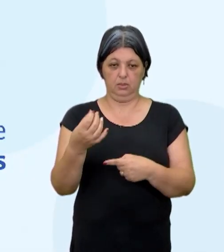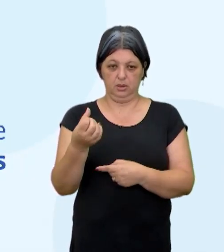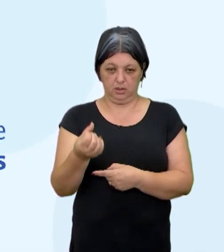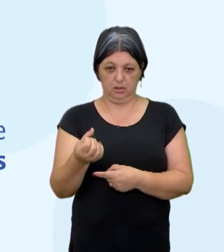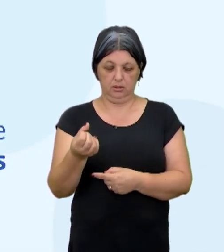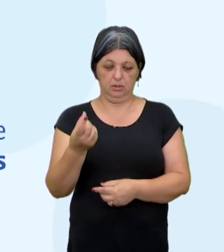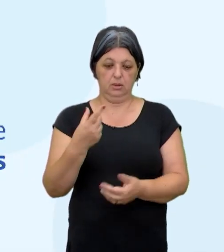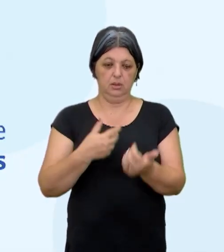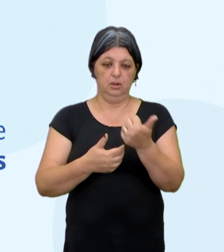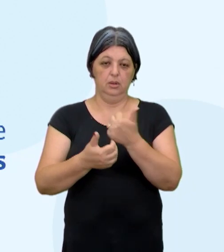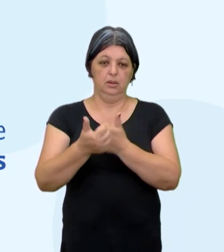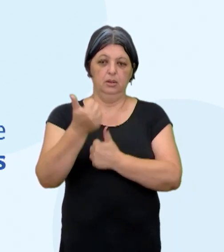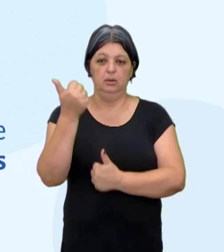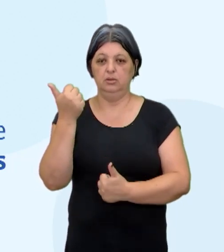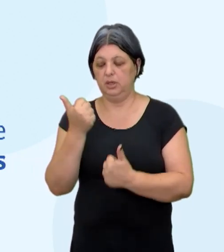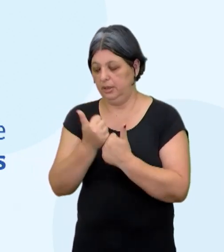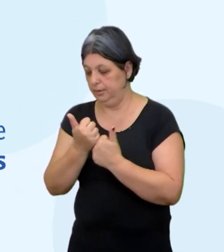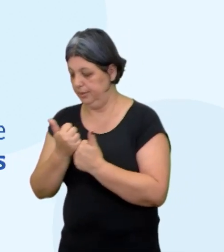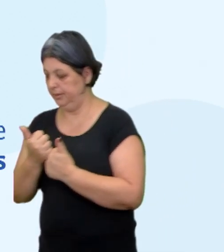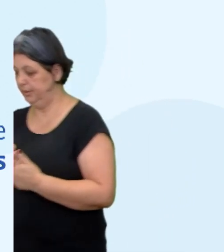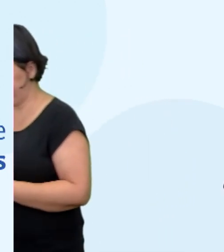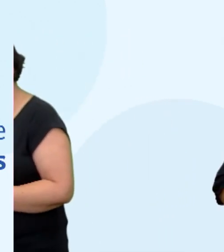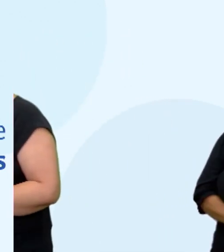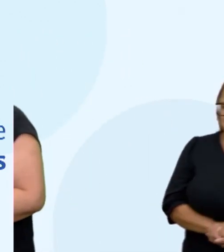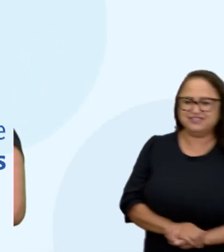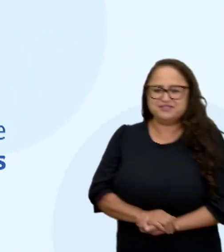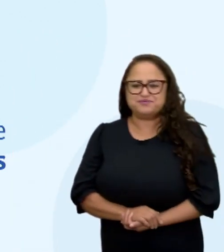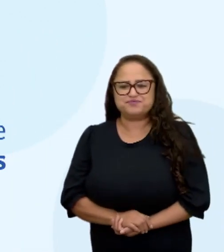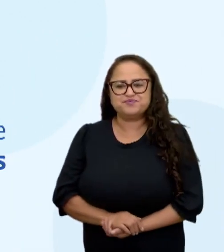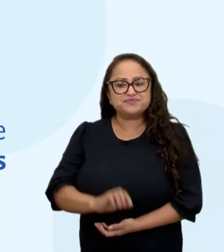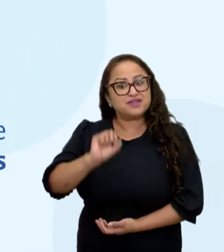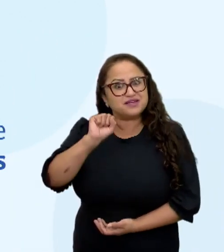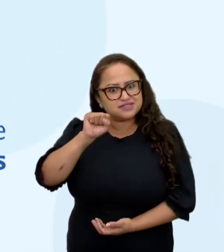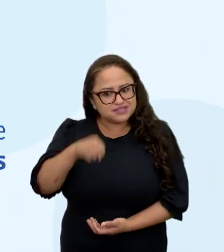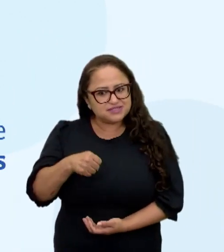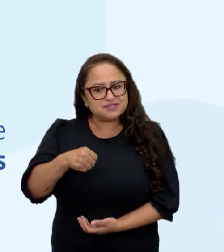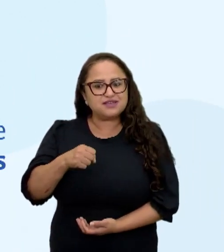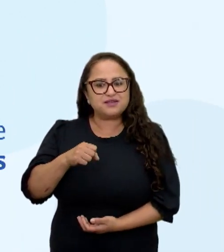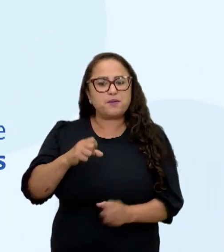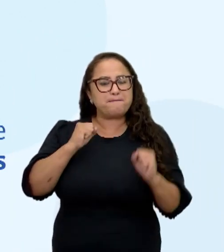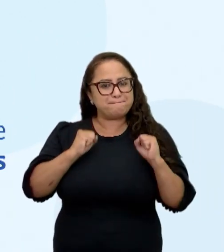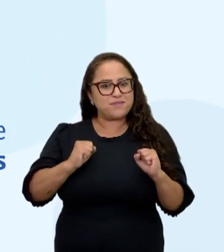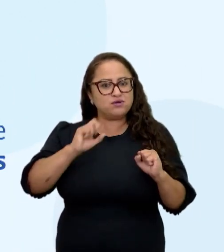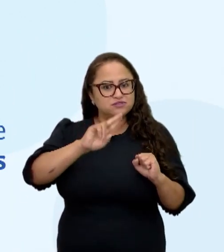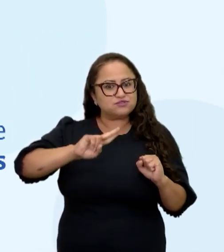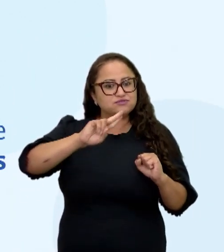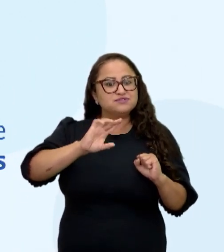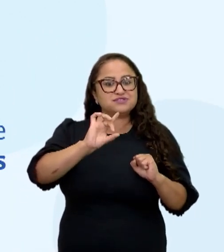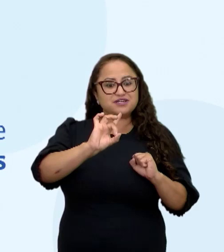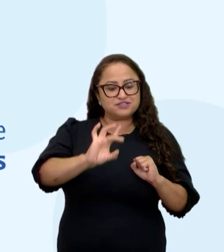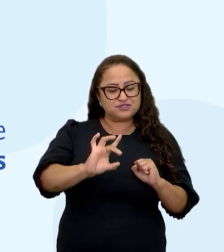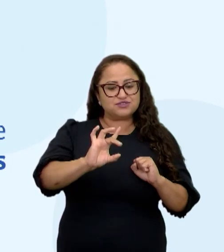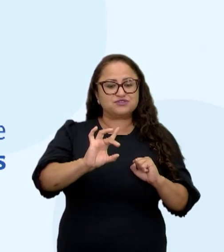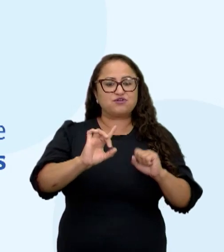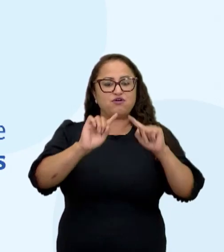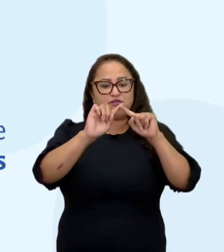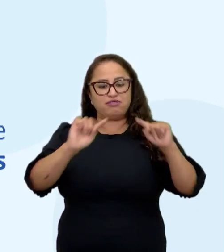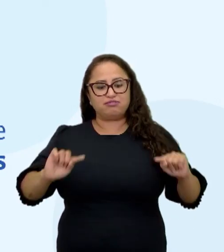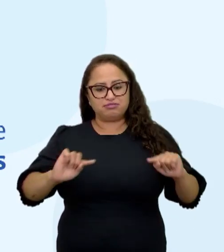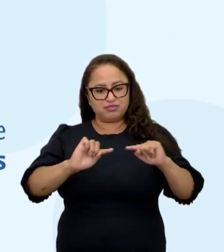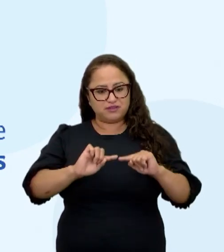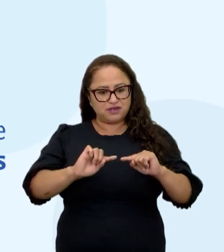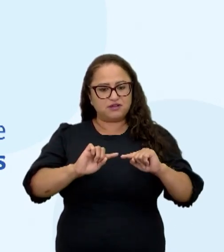e aí deu um valor exato. Então, sim, é possível utilizar somente triângulos para fazer uma pavimentação. Tudo